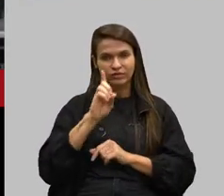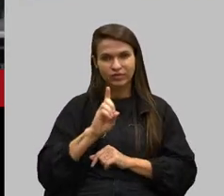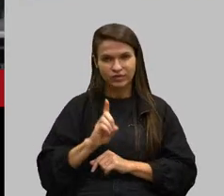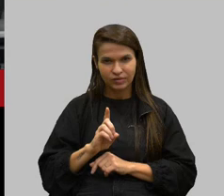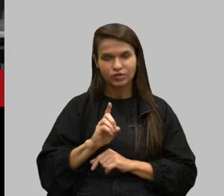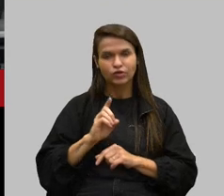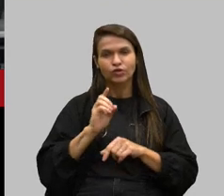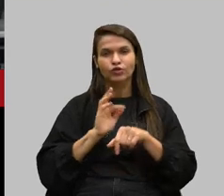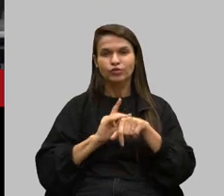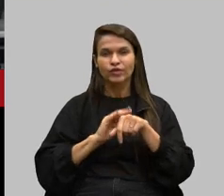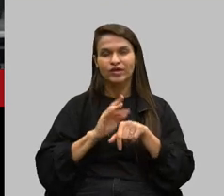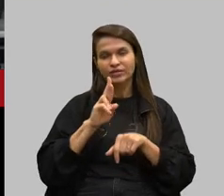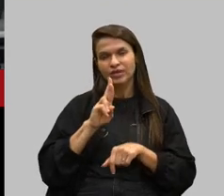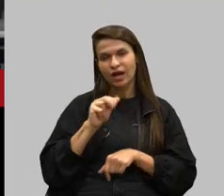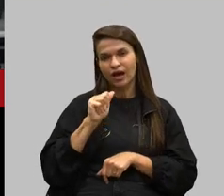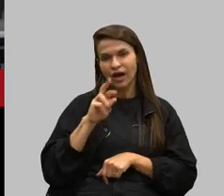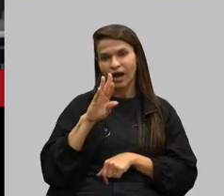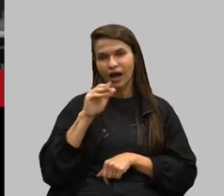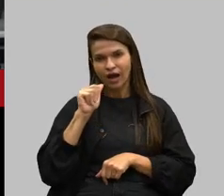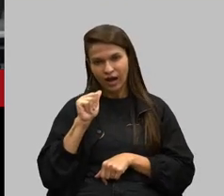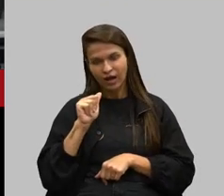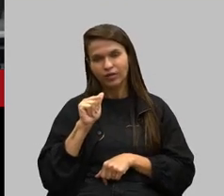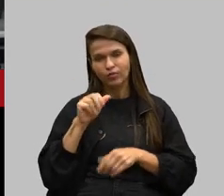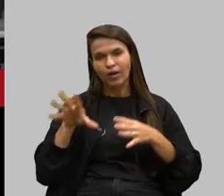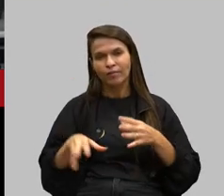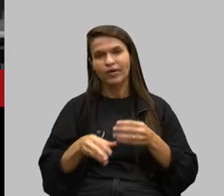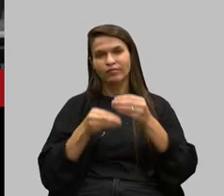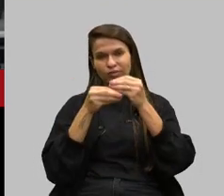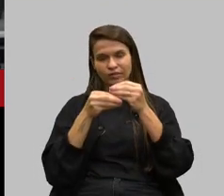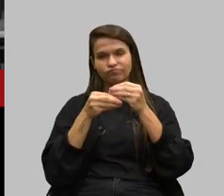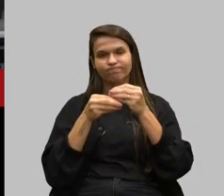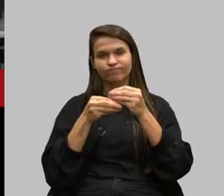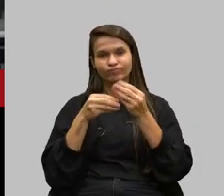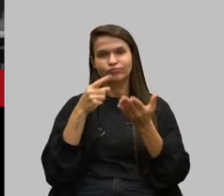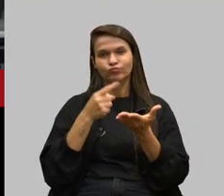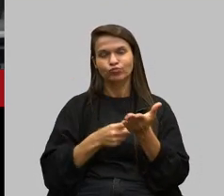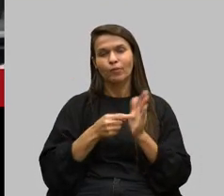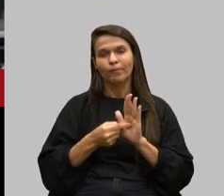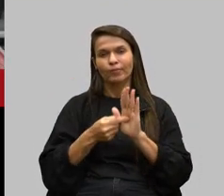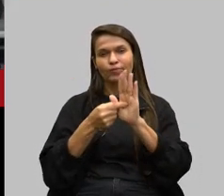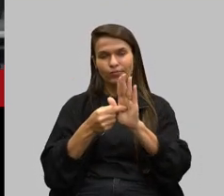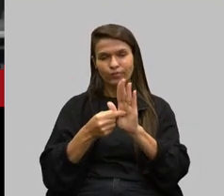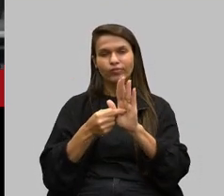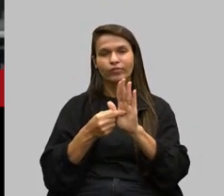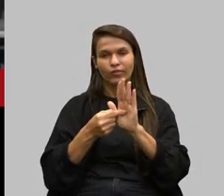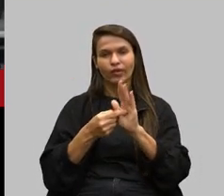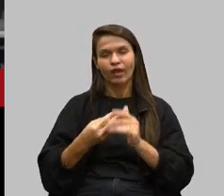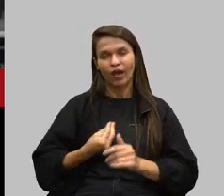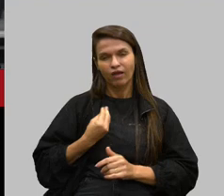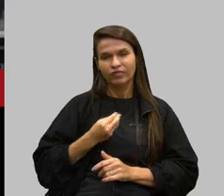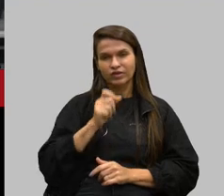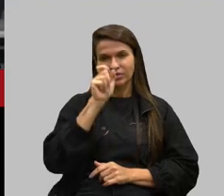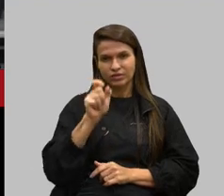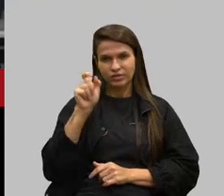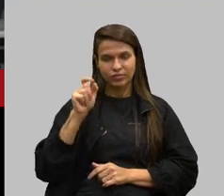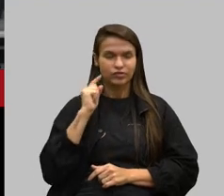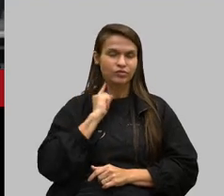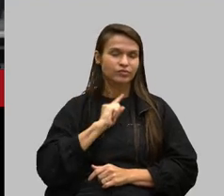doença Rara certamente isso uma vez implementado vai mudar a realidade dessas desses cidadãos